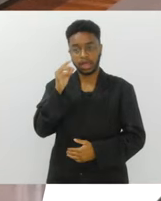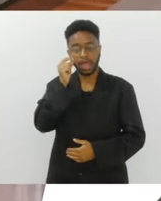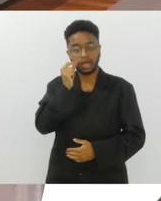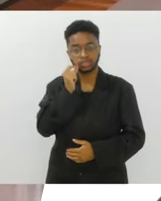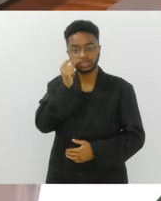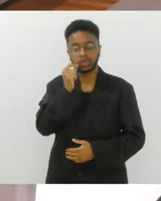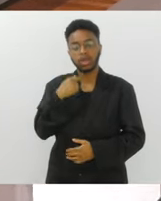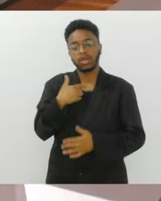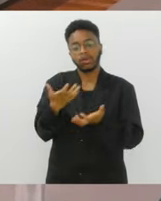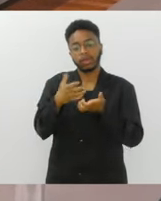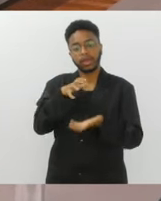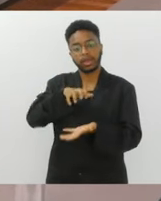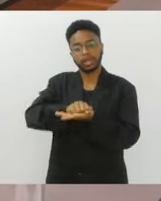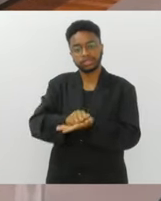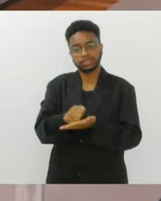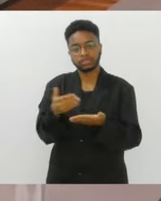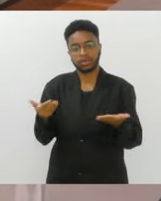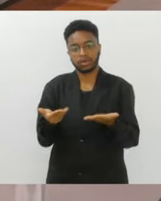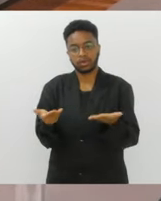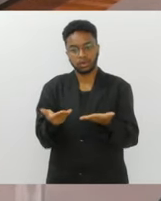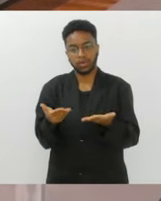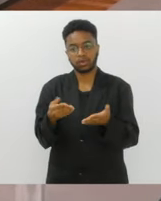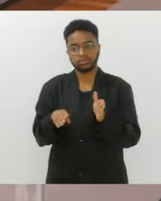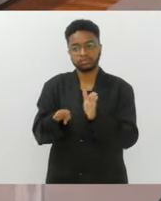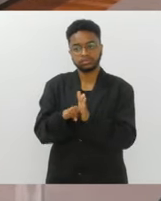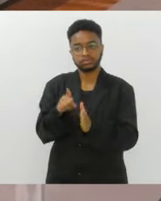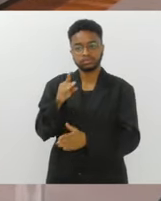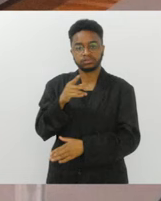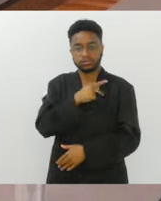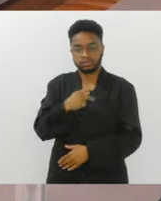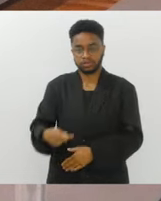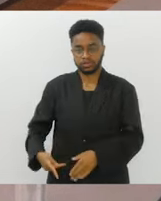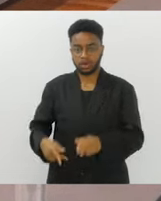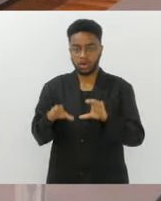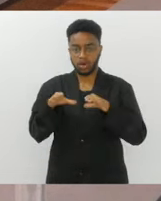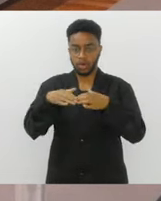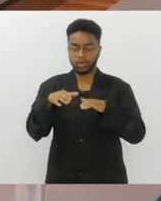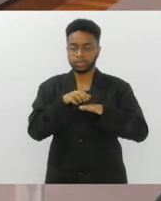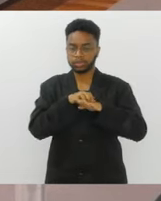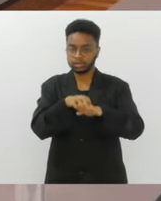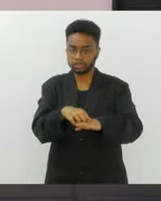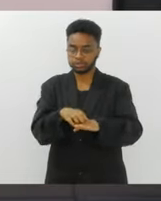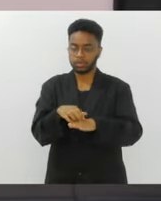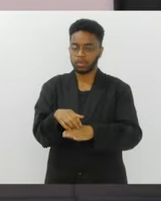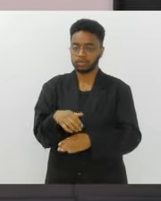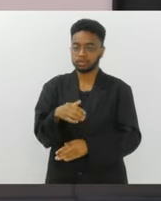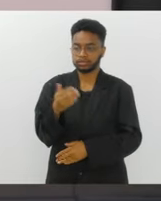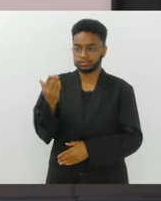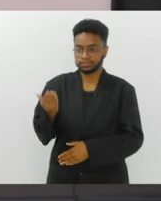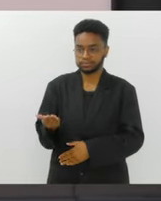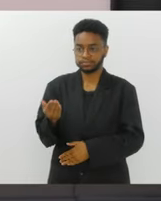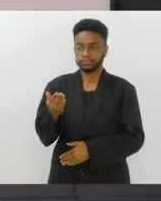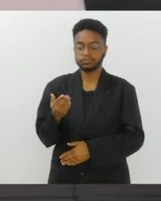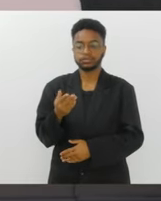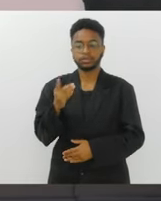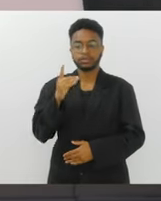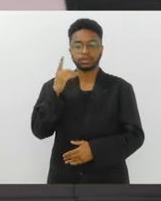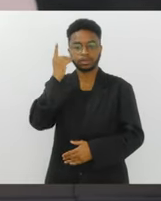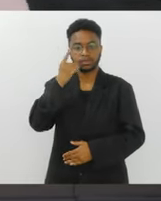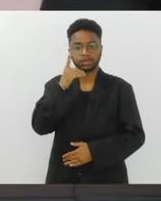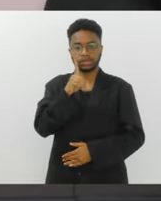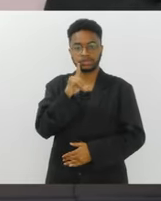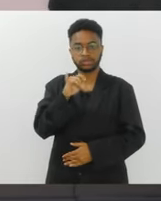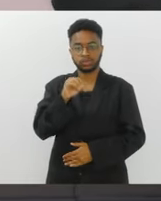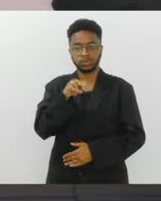aqui registrar a chegada do presidente da Comissão de Transportes, deputado